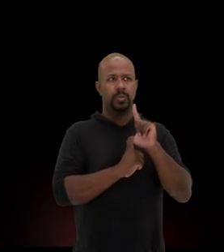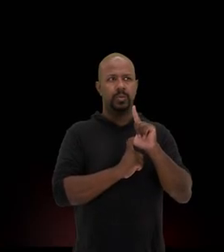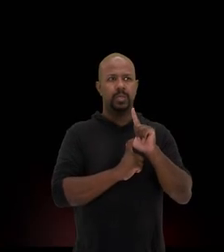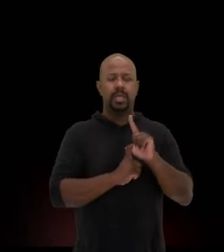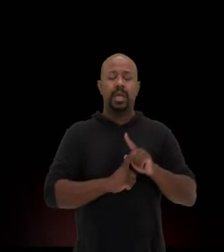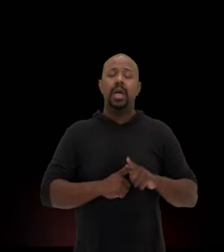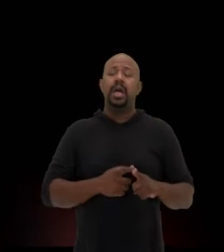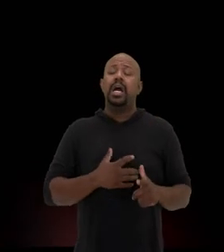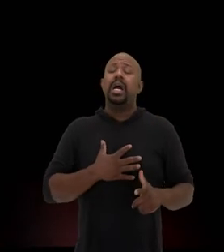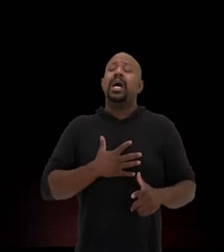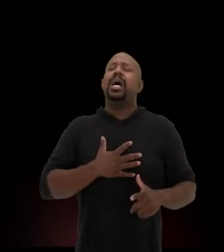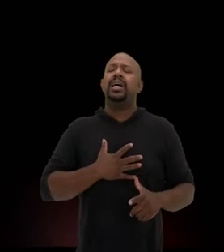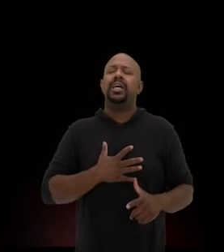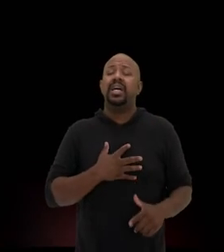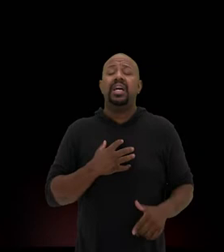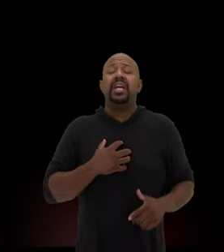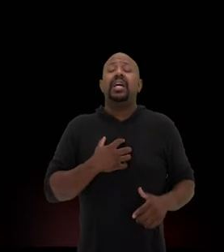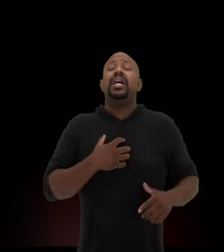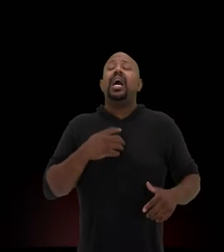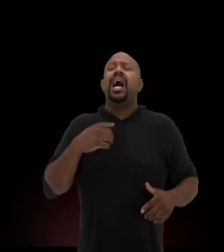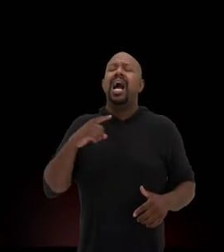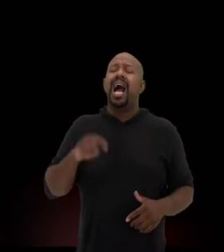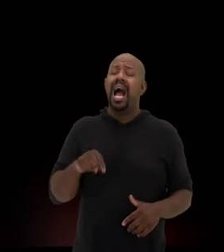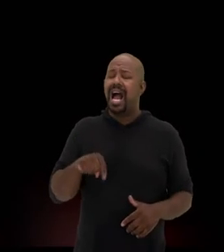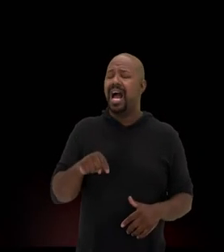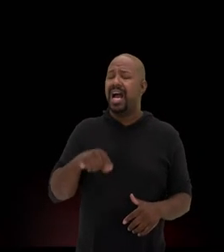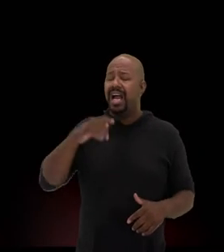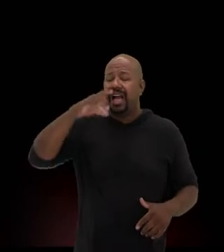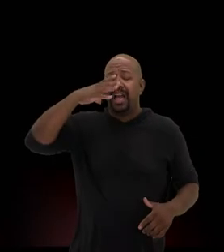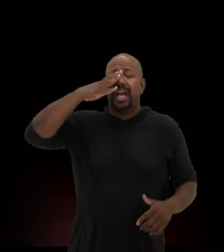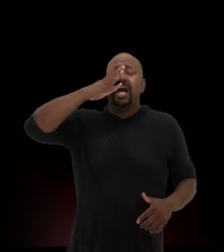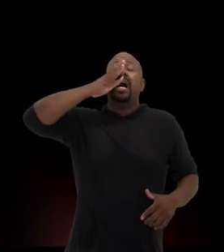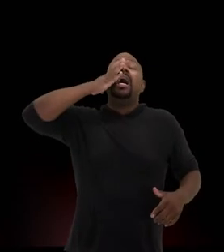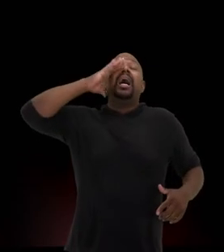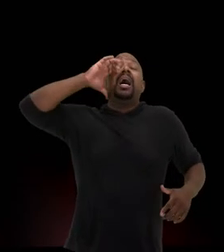trêmula. É o